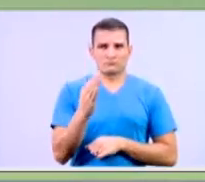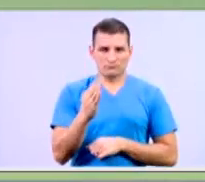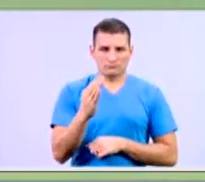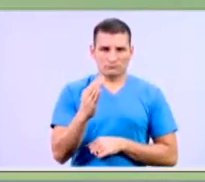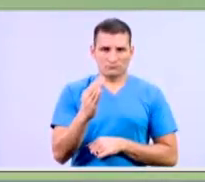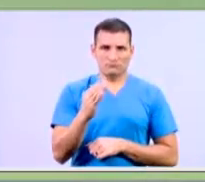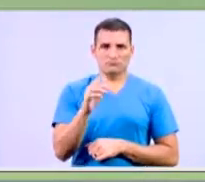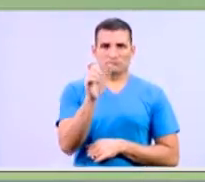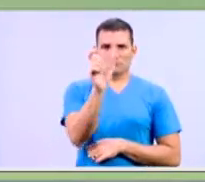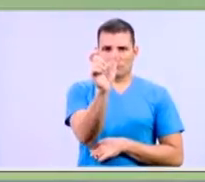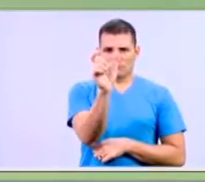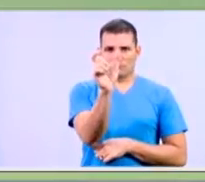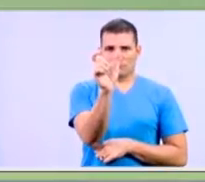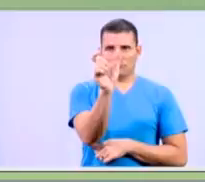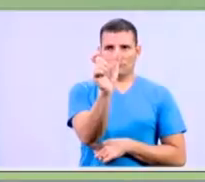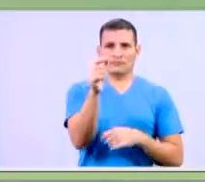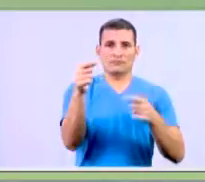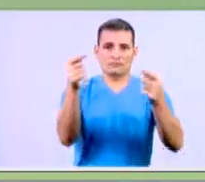núcleo